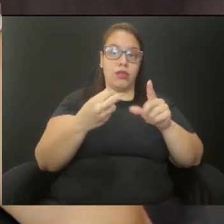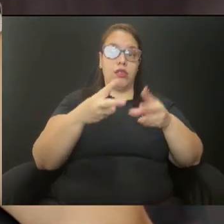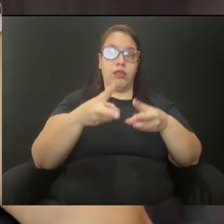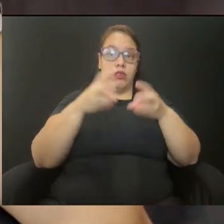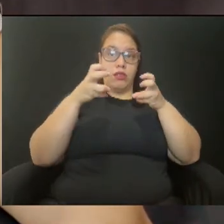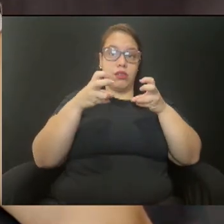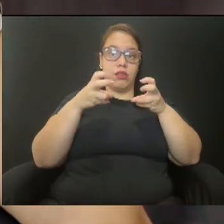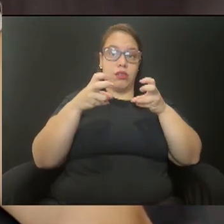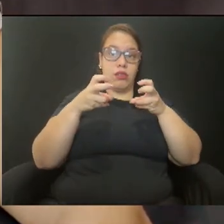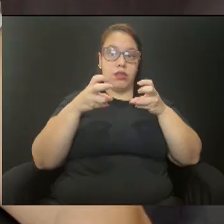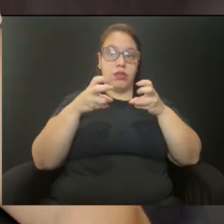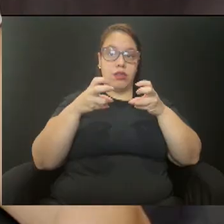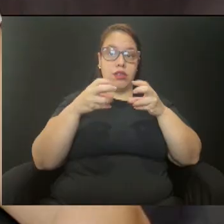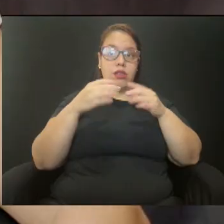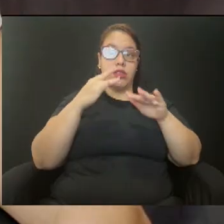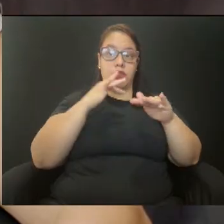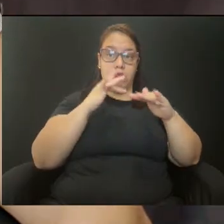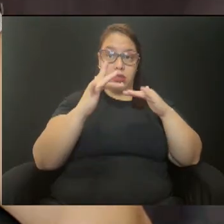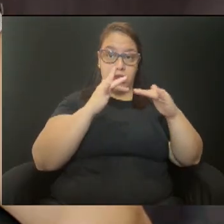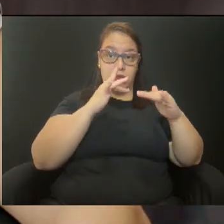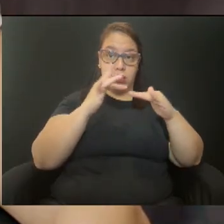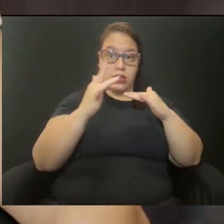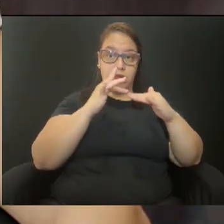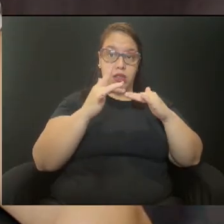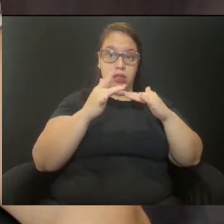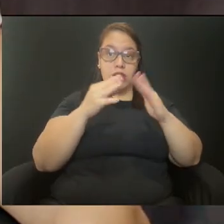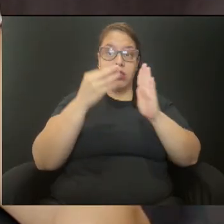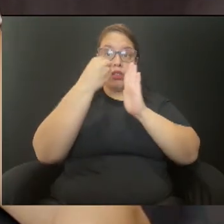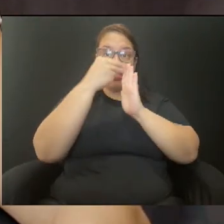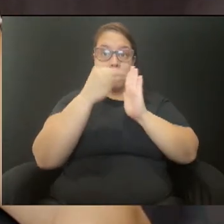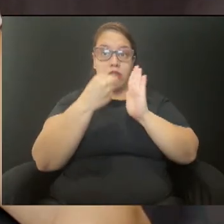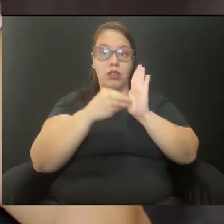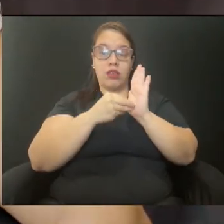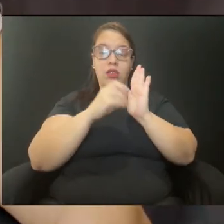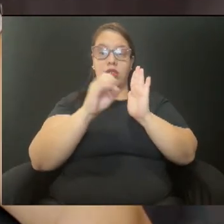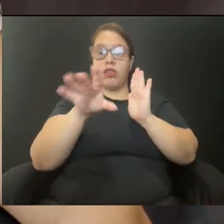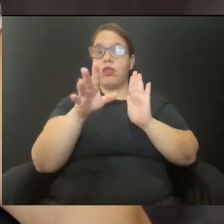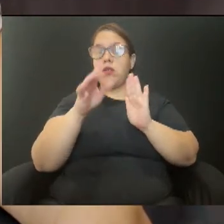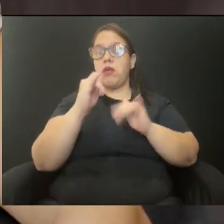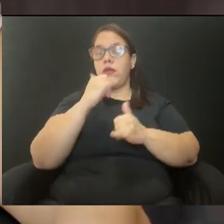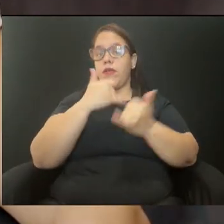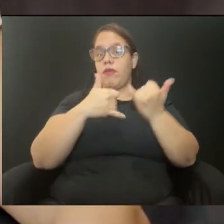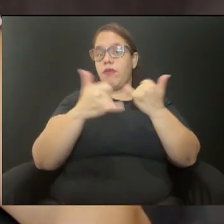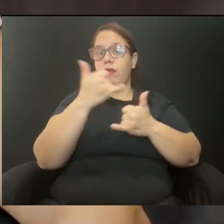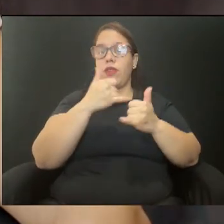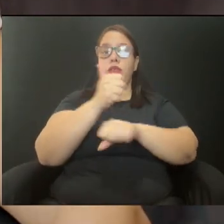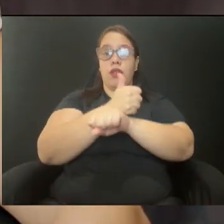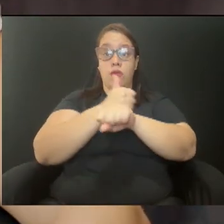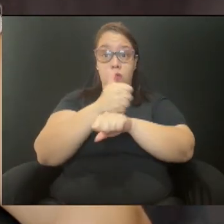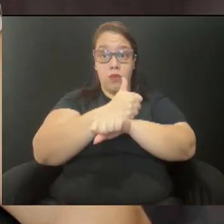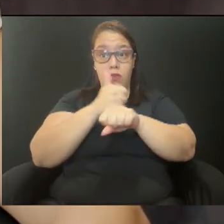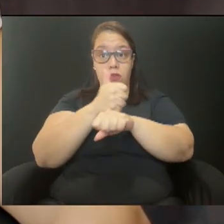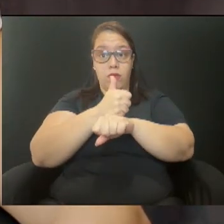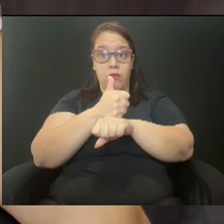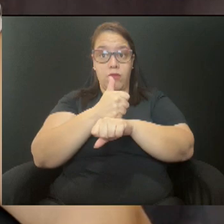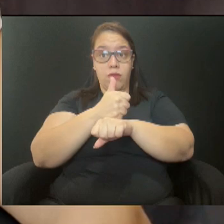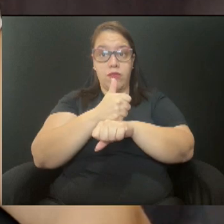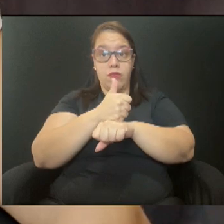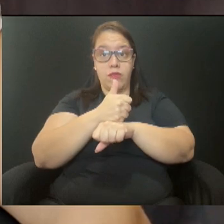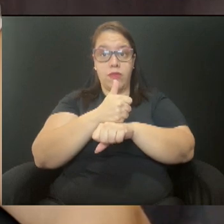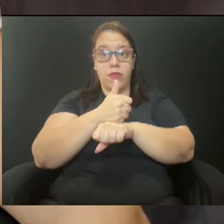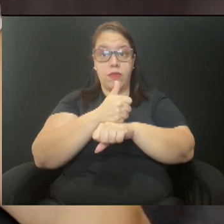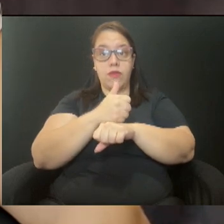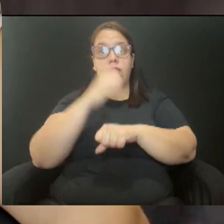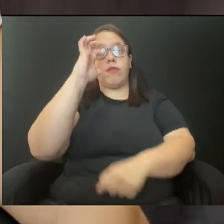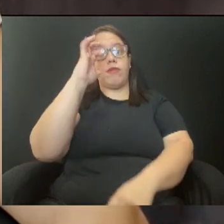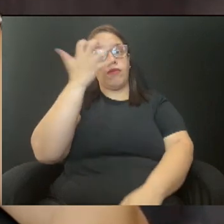mídias sociais, né? Postar agora não é apenas um hobby, né? É uma profissão. Então, a gente vê que tem muita coisa acontecendo de positivo por